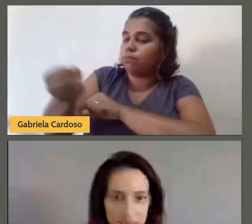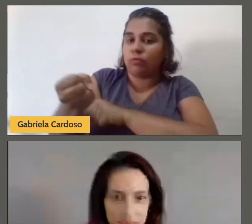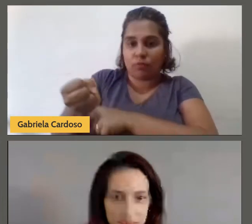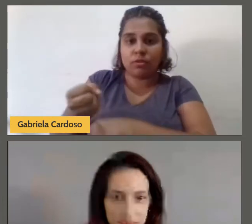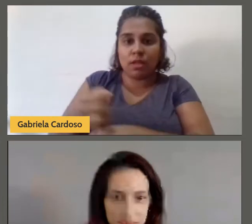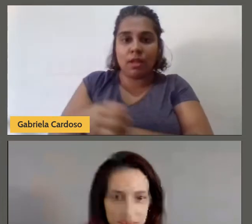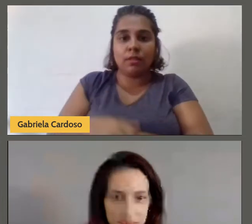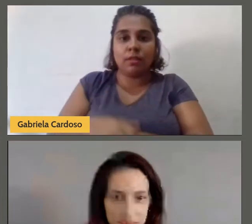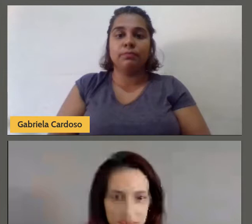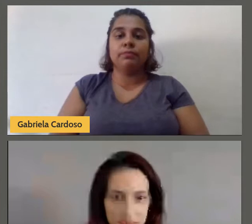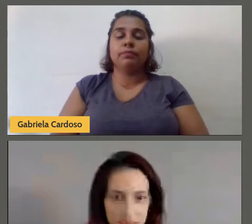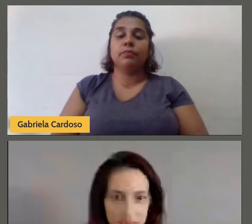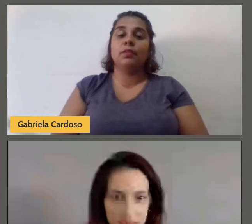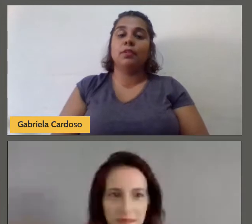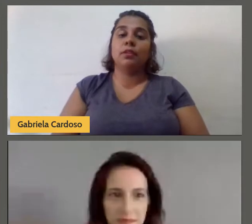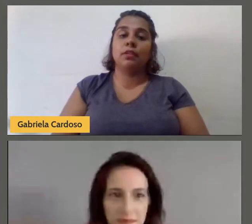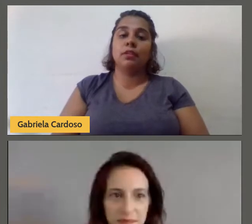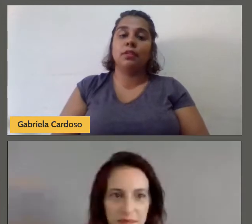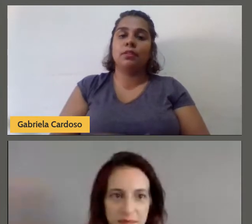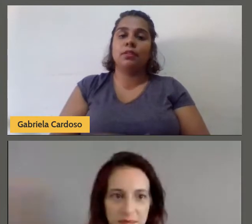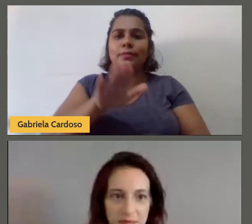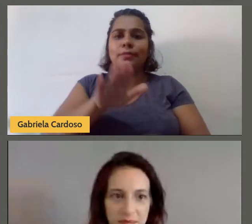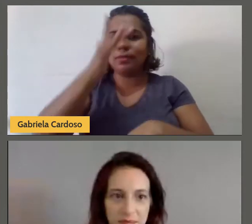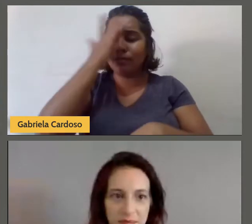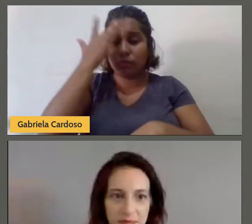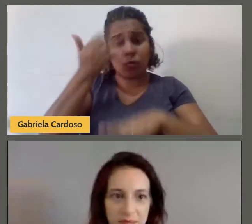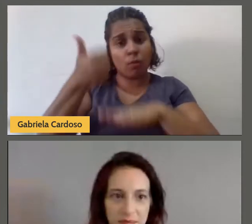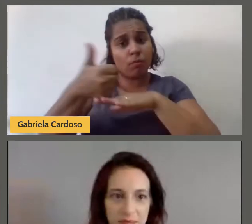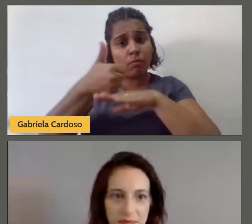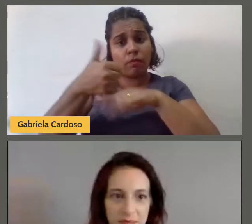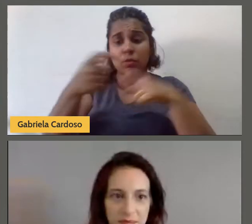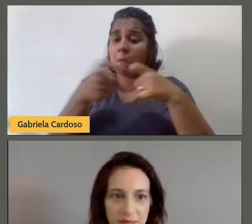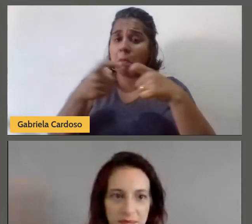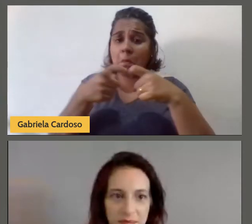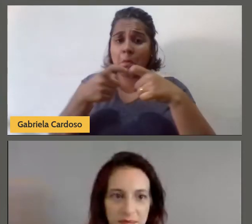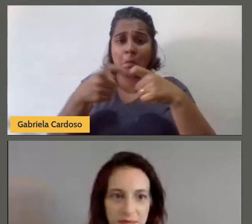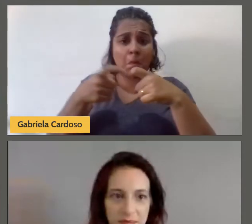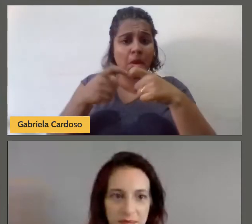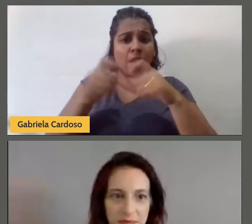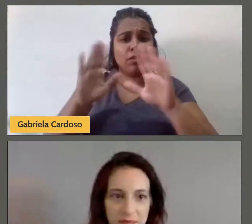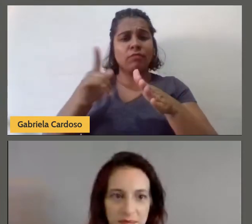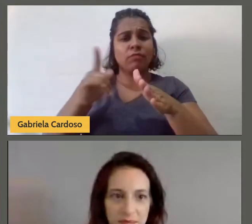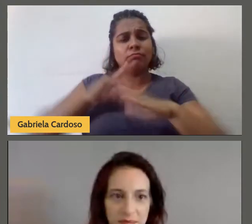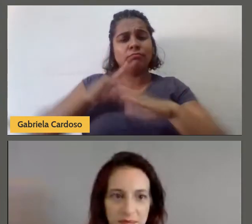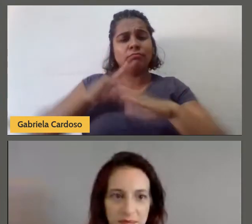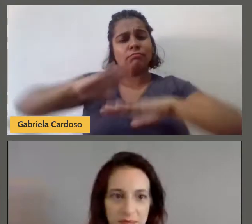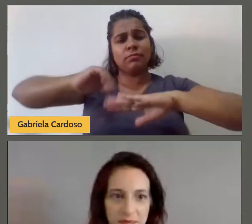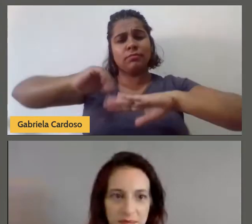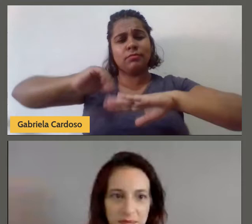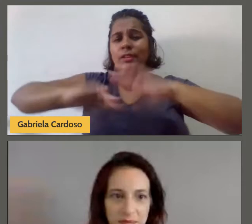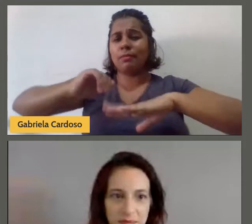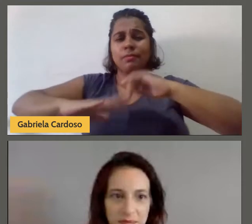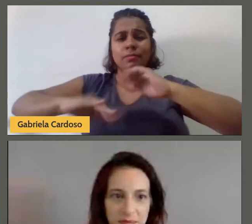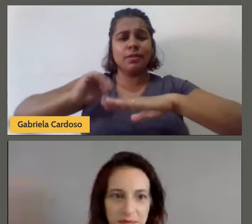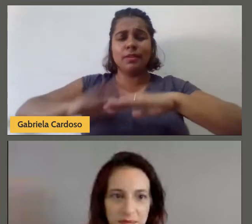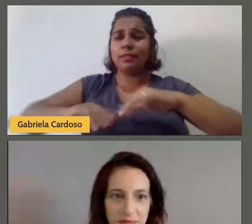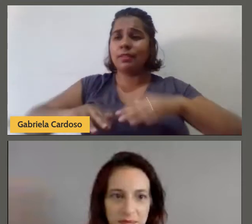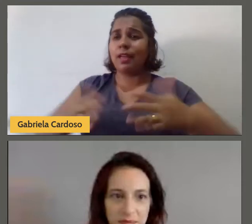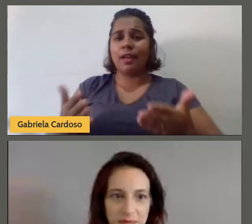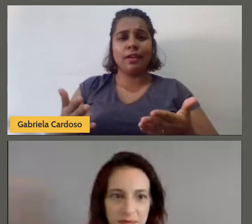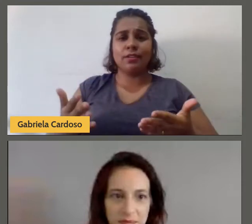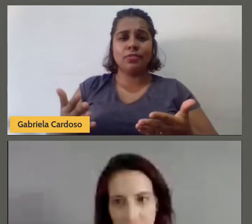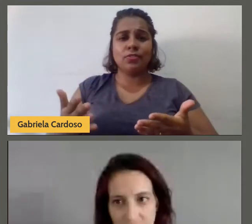Porque às vezes, você é médico, sabe? Você tem uma carreira que é completamente diferente, que você não consegue simplesmente, né, espanhol é parecido